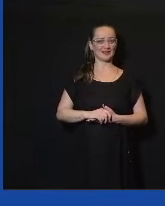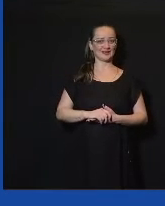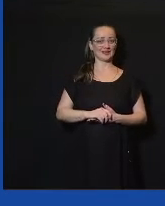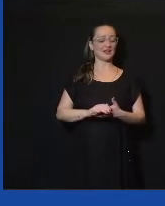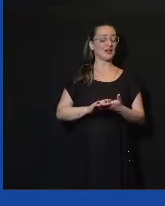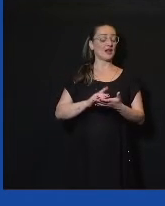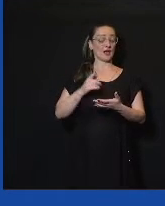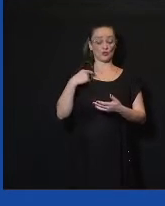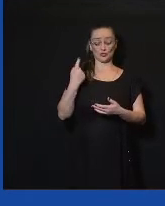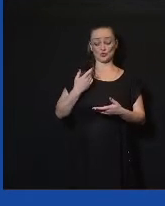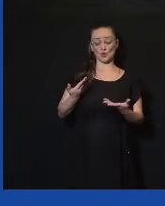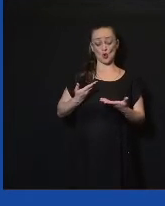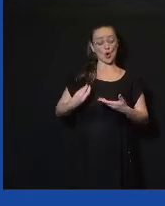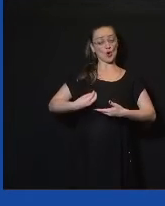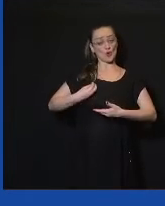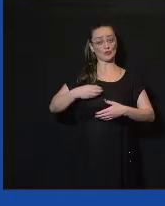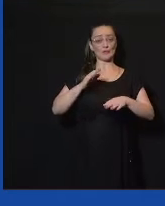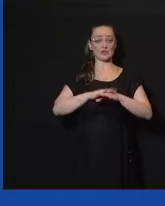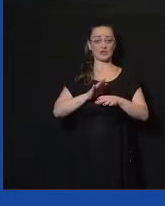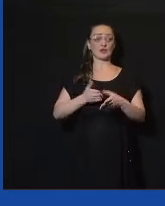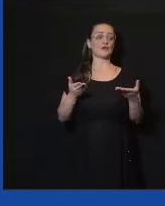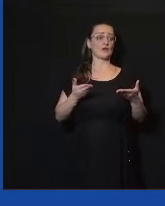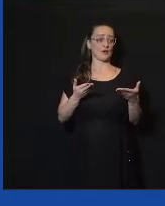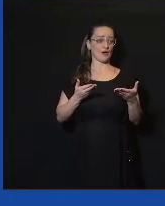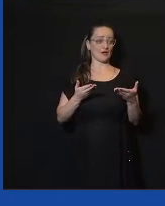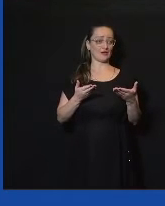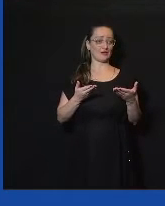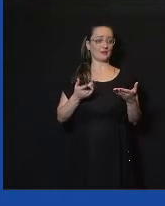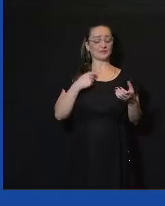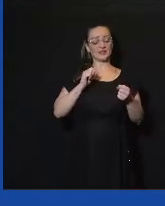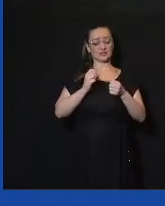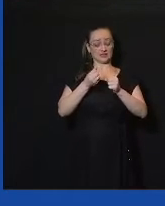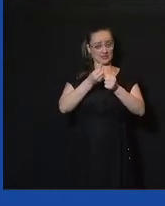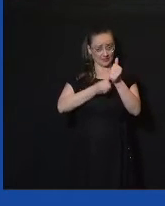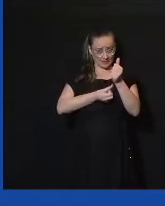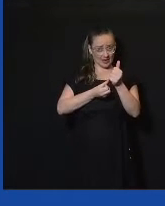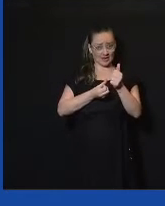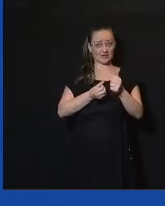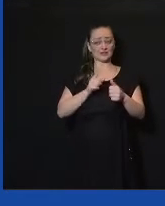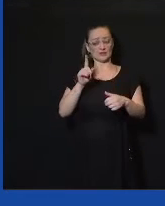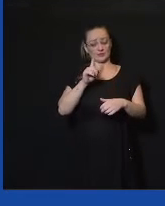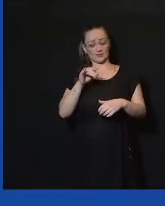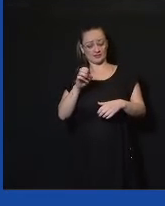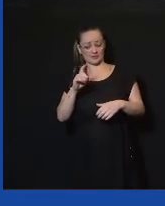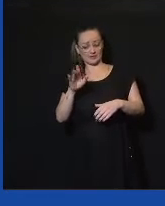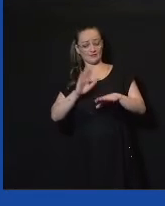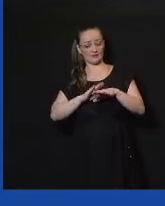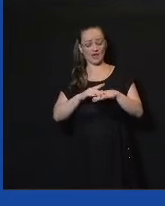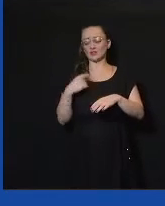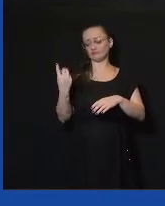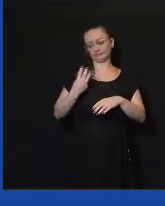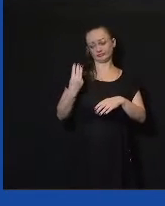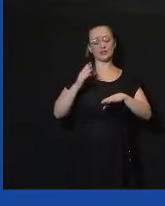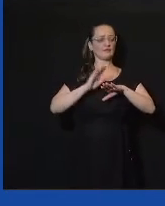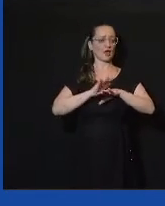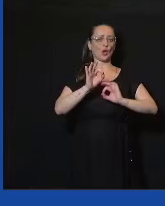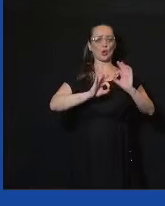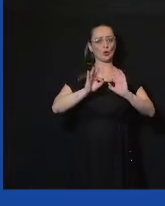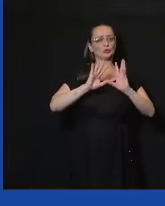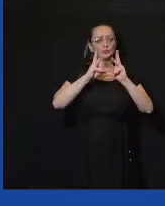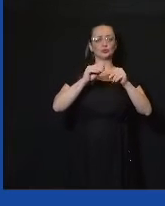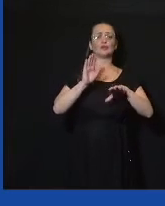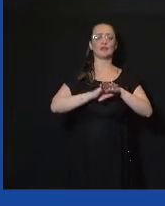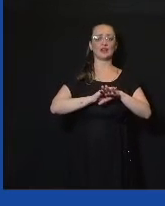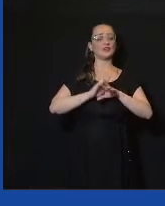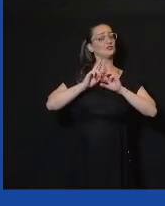que nós estamos fazendo, do que nós fizemos esses 6 meses, do que o Zezé faz, do que o Renato faz, do que todas essas organizações faz,